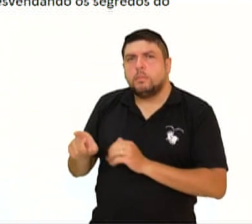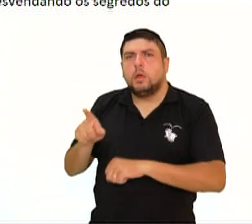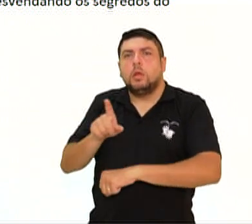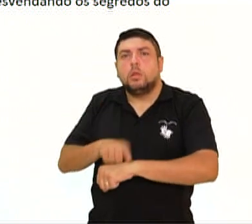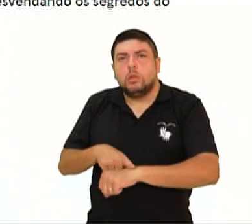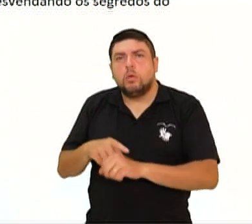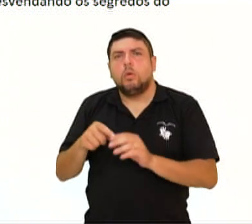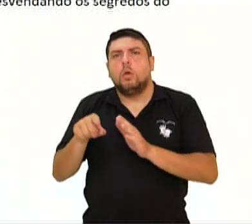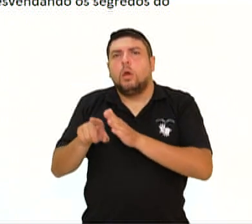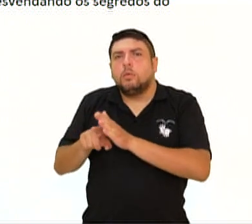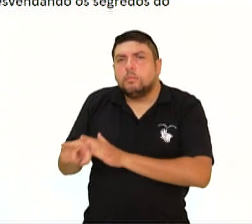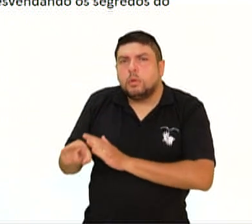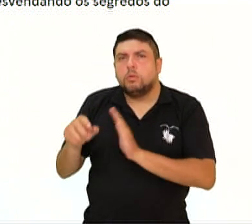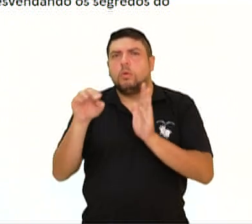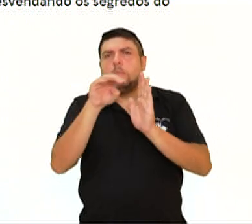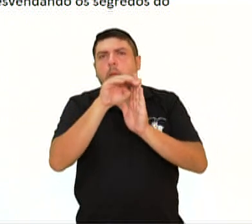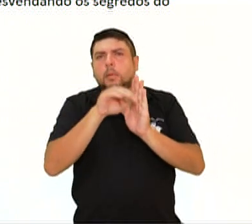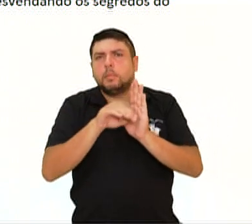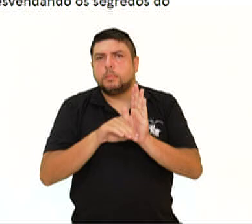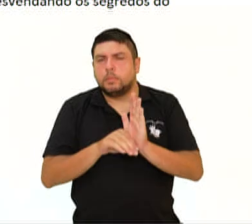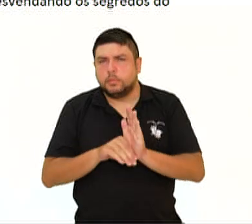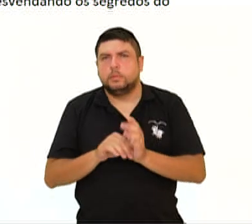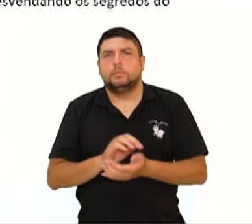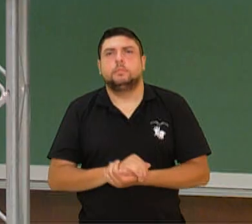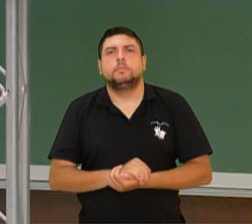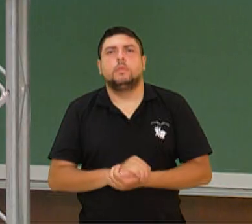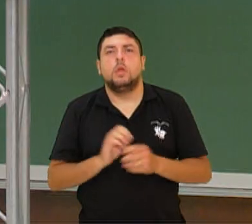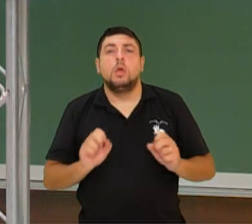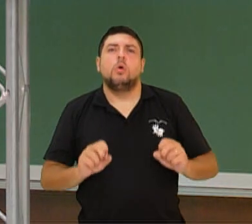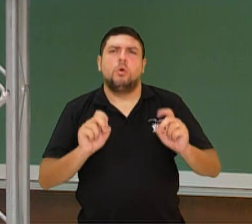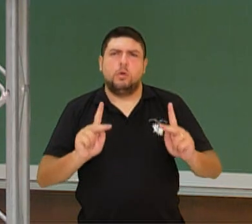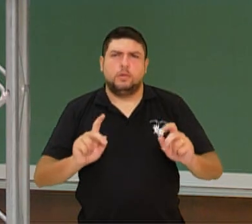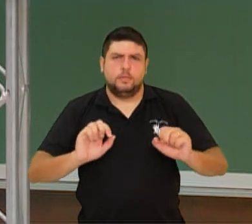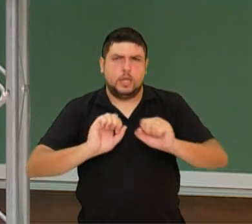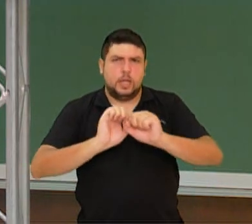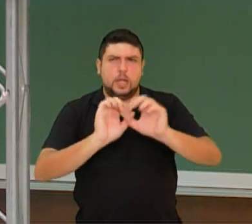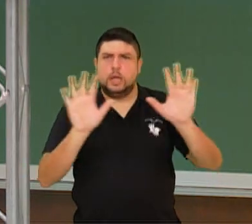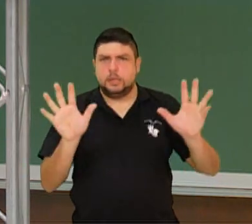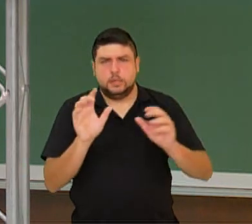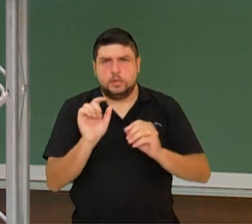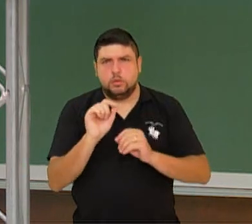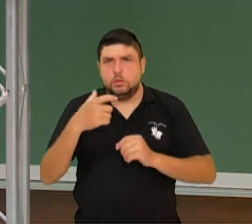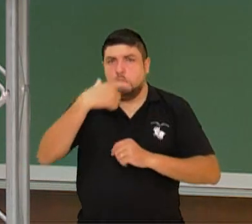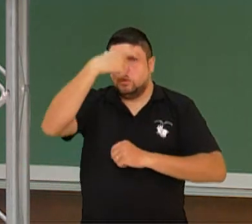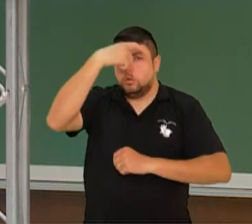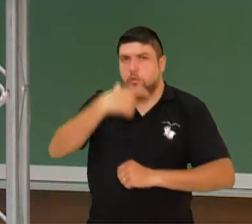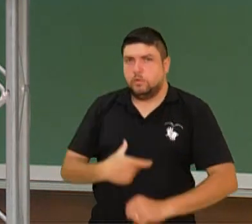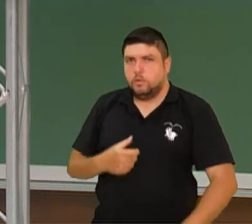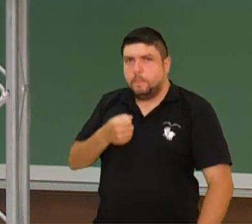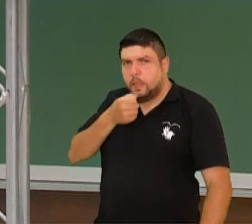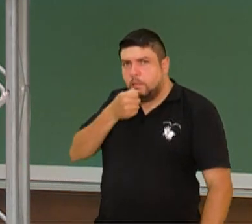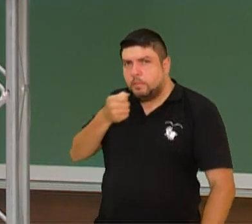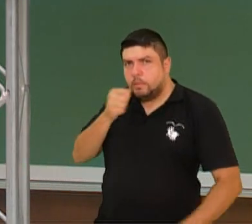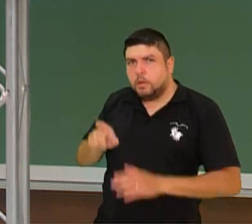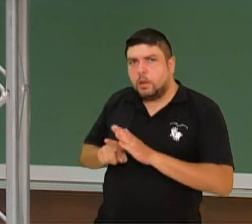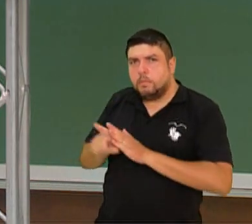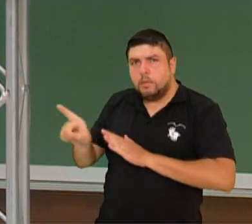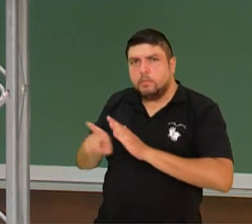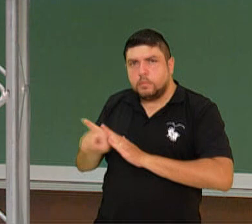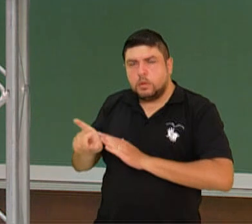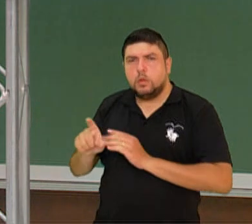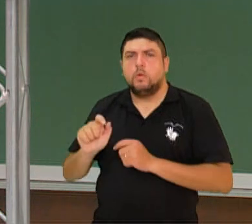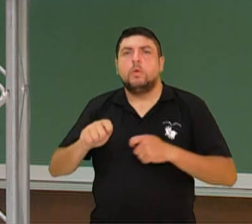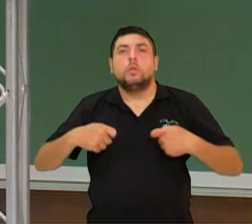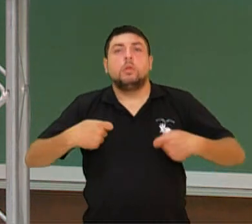da atuação dos participantes ali. É claro, pessoal, que o entrevistador, ele tem que ter ali, né,